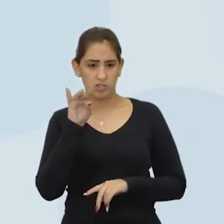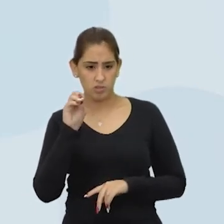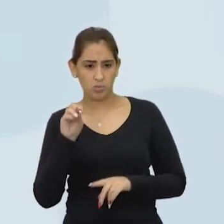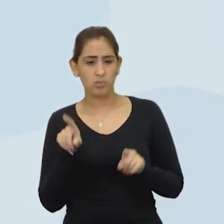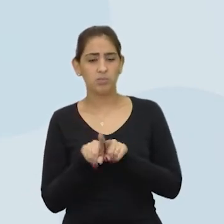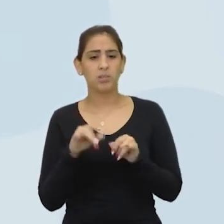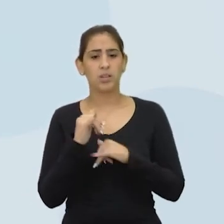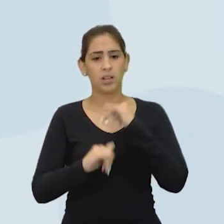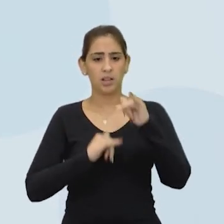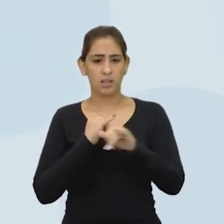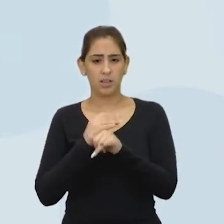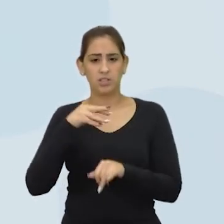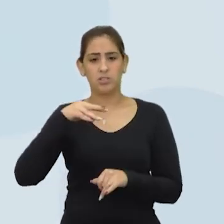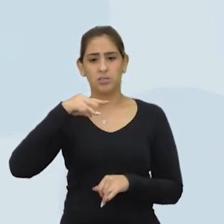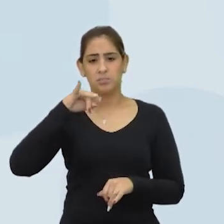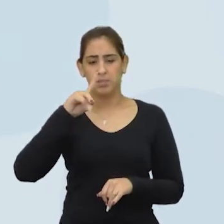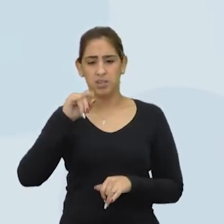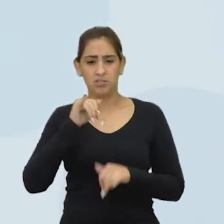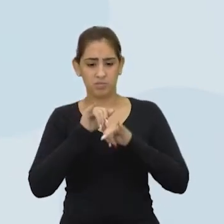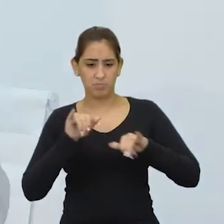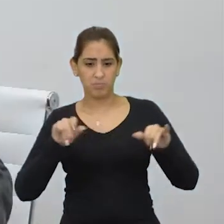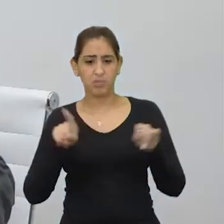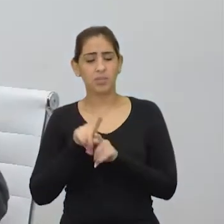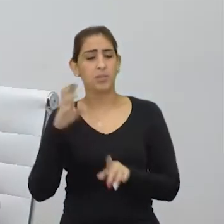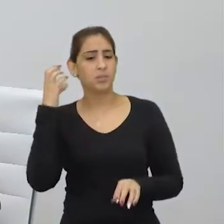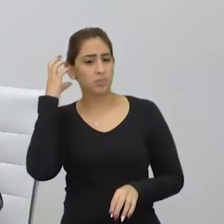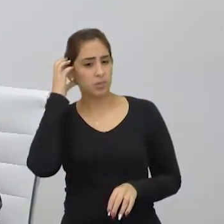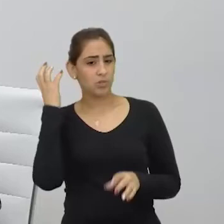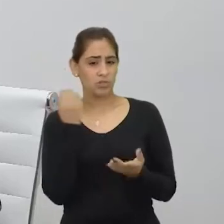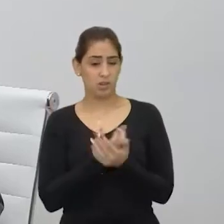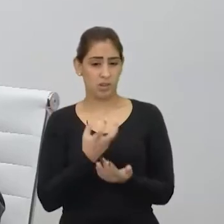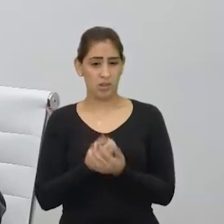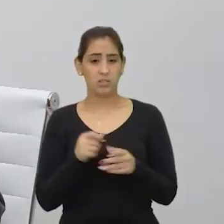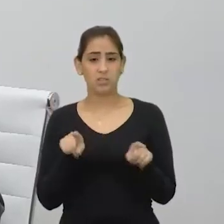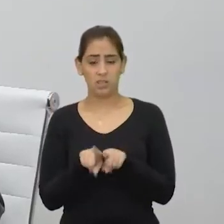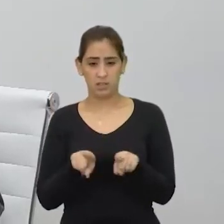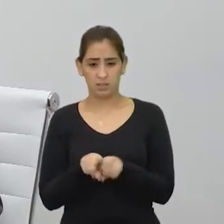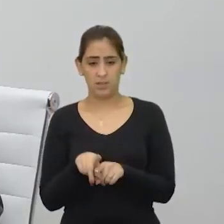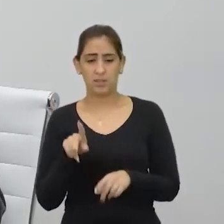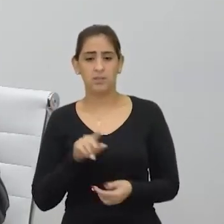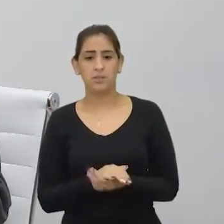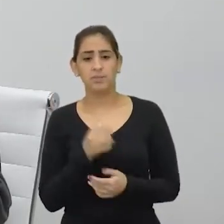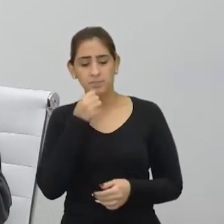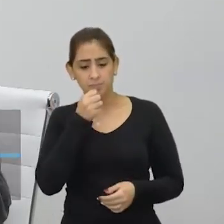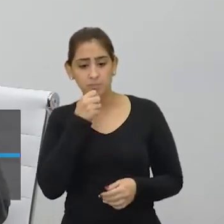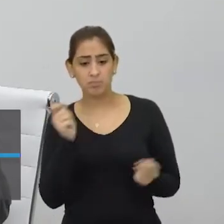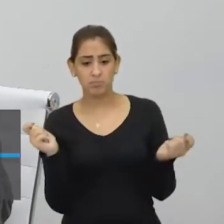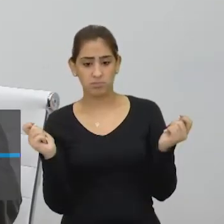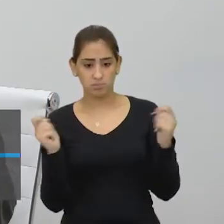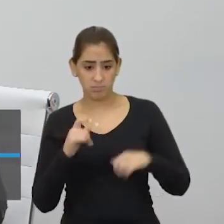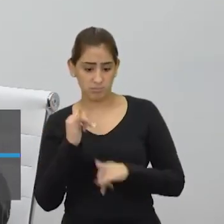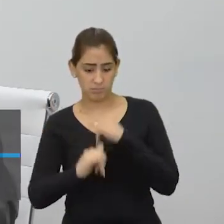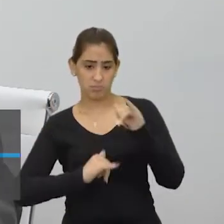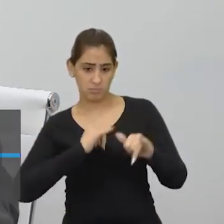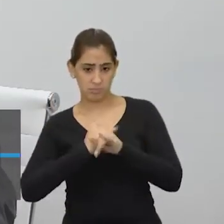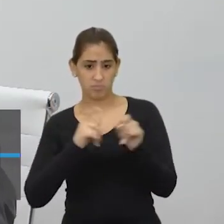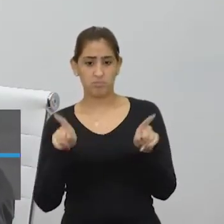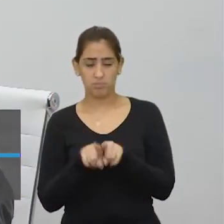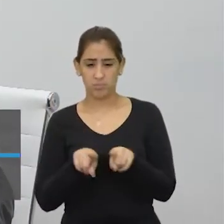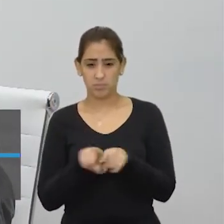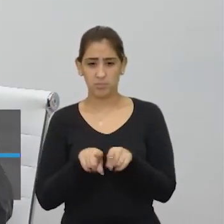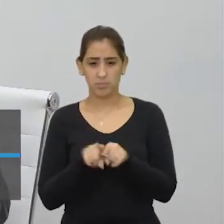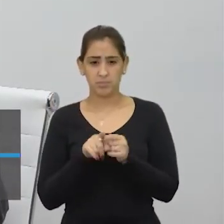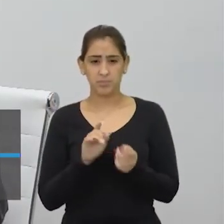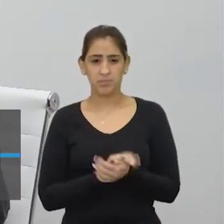temos muitos, e surgem outros, por exemplo, podcasts, dá para ter reportagem em podcasts, dá para ter reportagem na internet, sites de informação, dá para